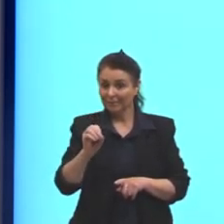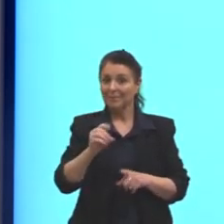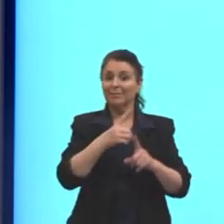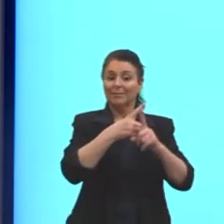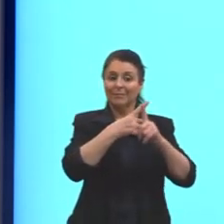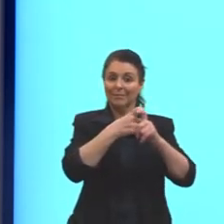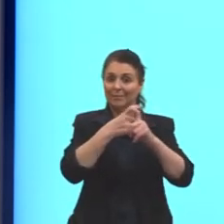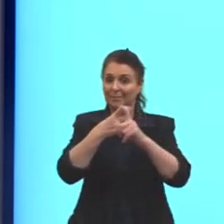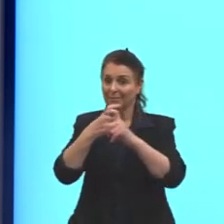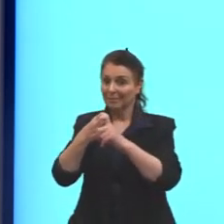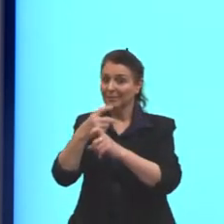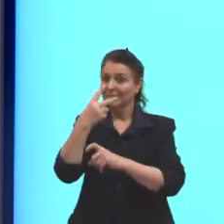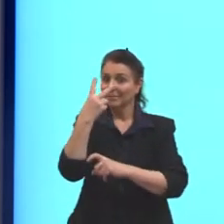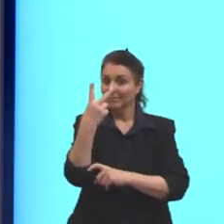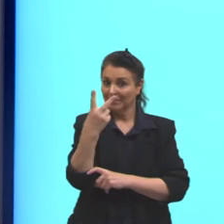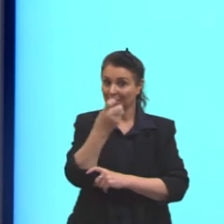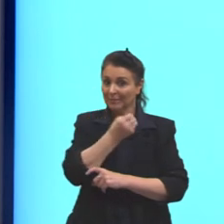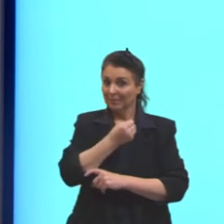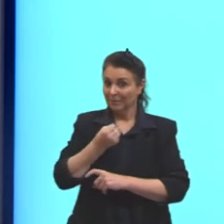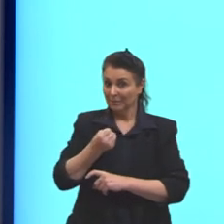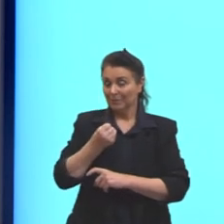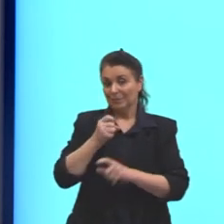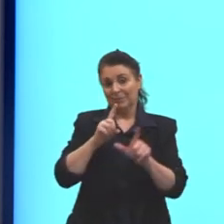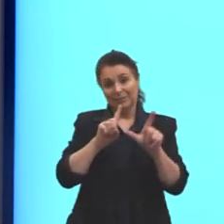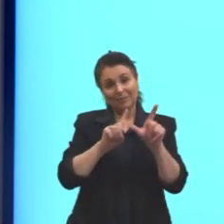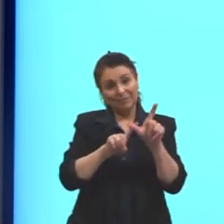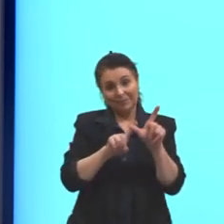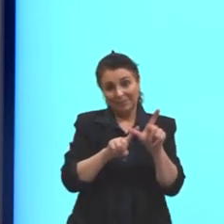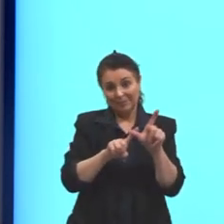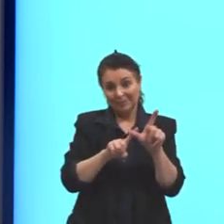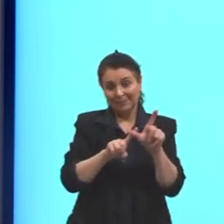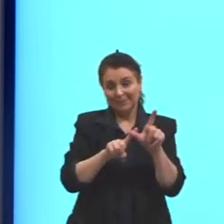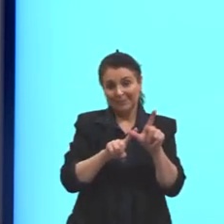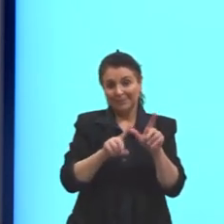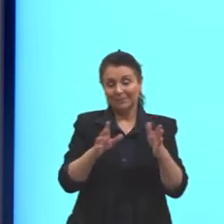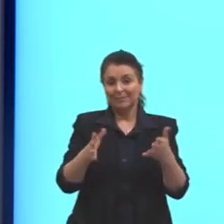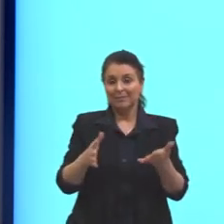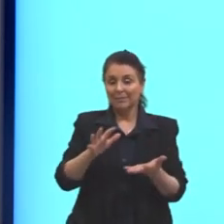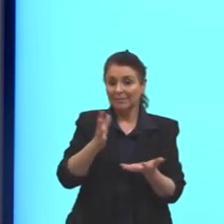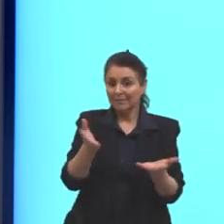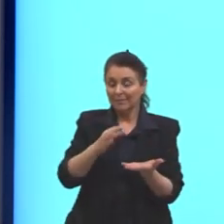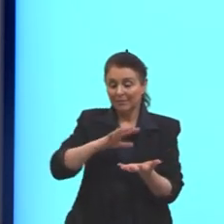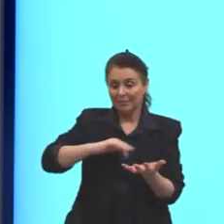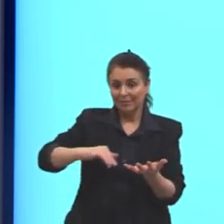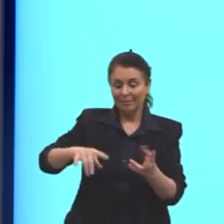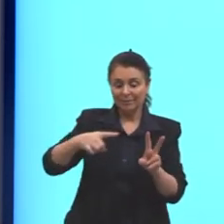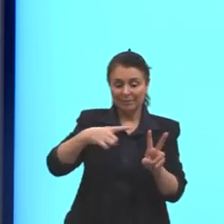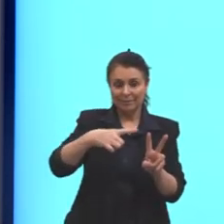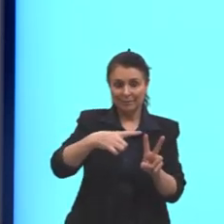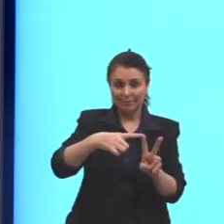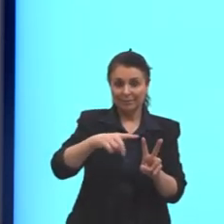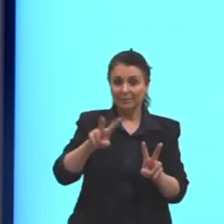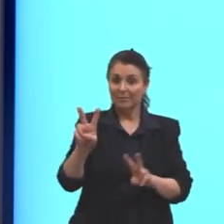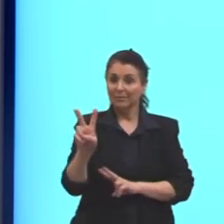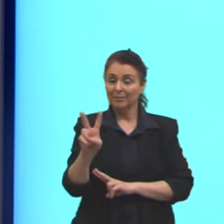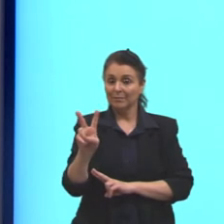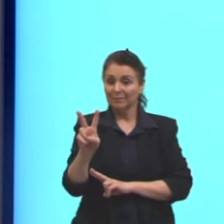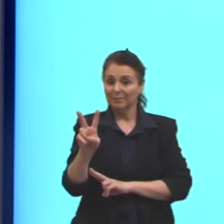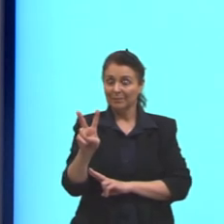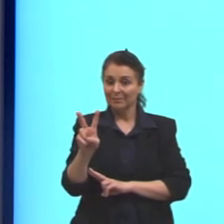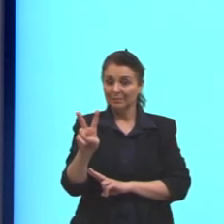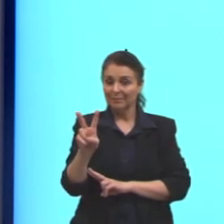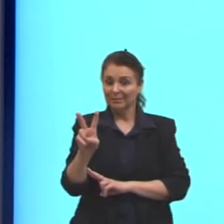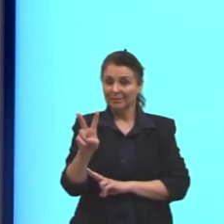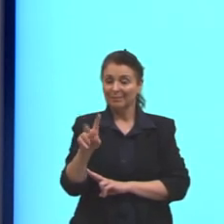polinômio de dois termos tá aqui nós vamos então calcular a raiz quadrada dos dois termos tá